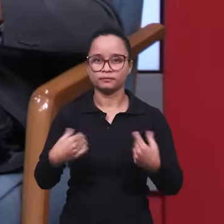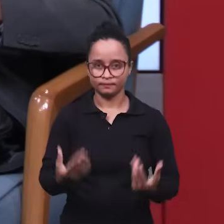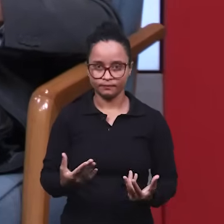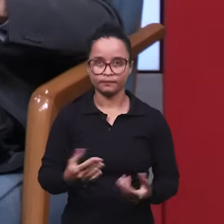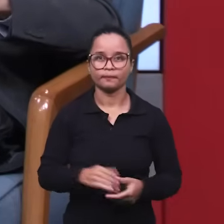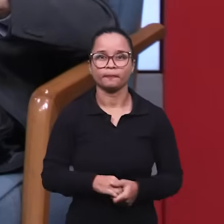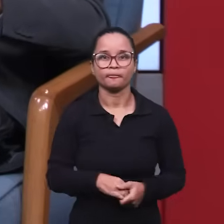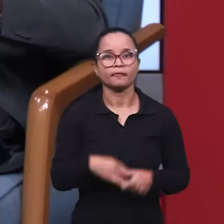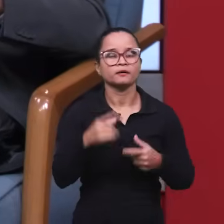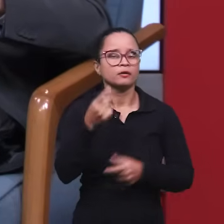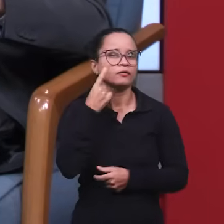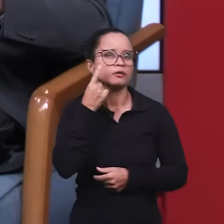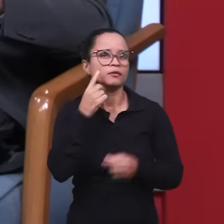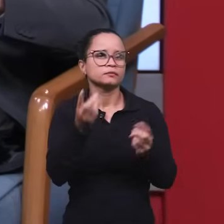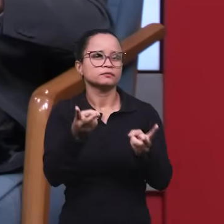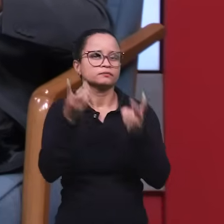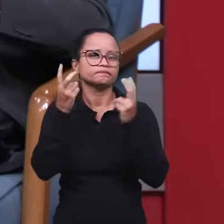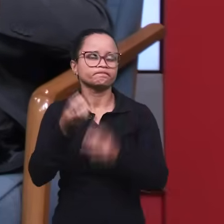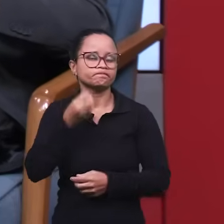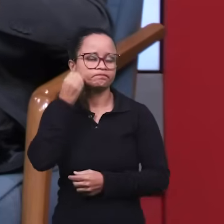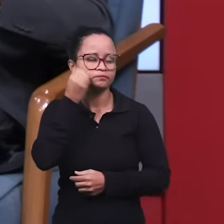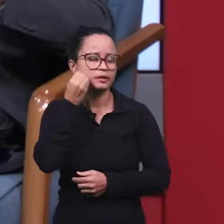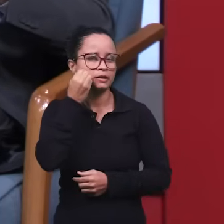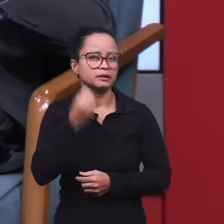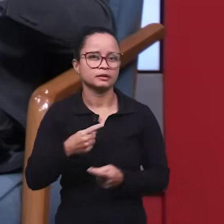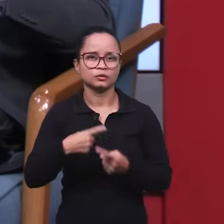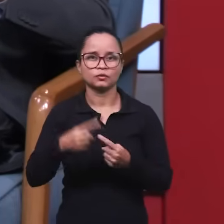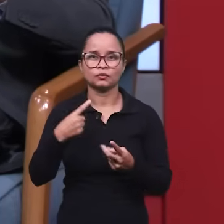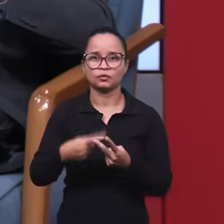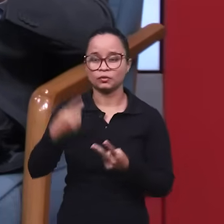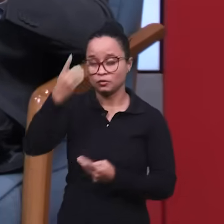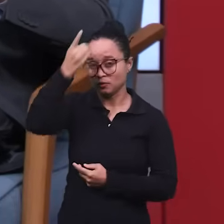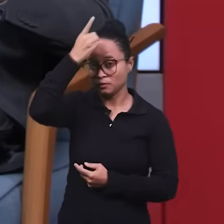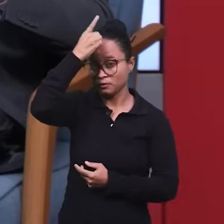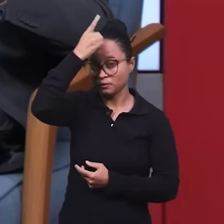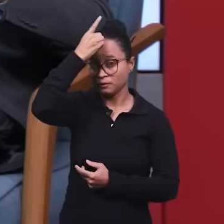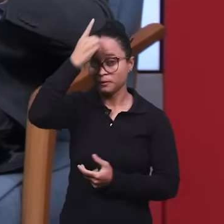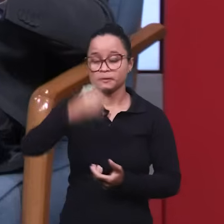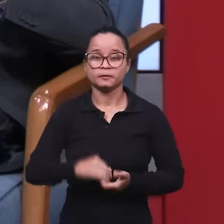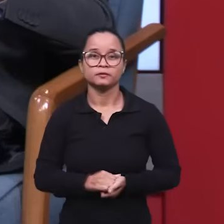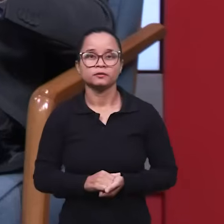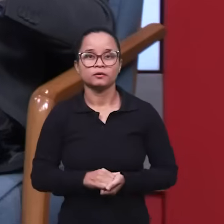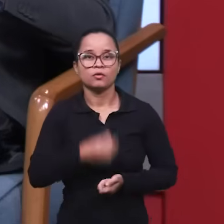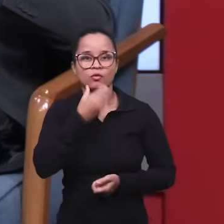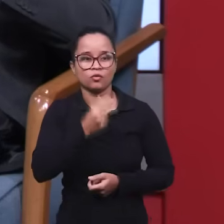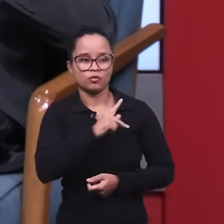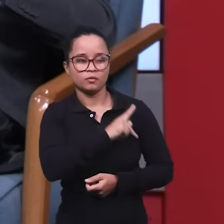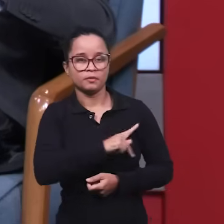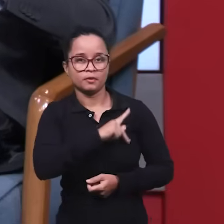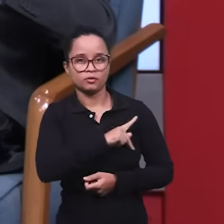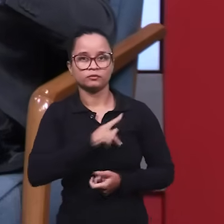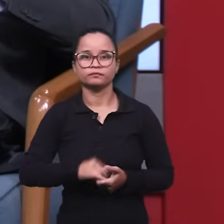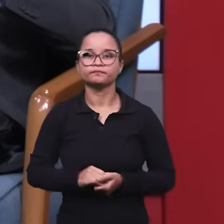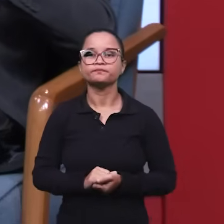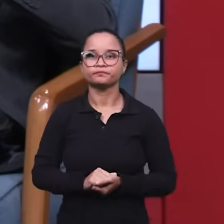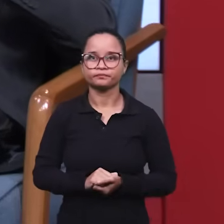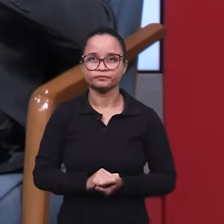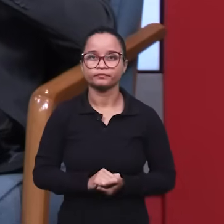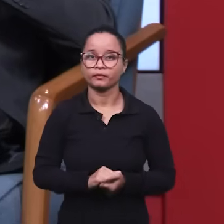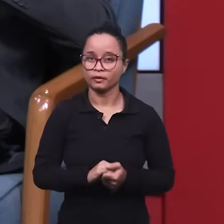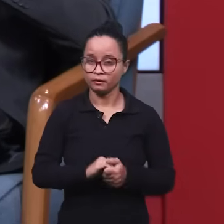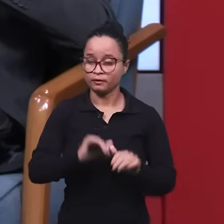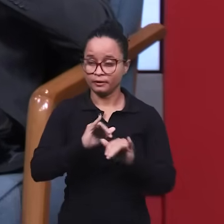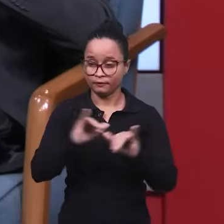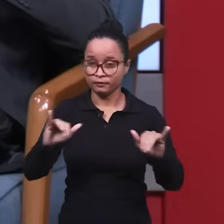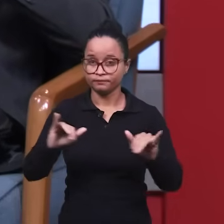Vejam vocês, a experiência dos dois dons que Paulo menciona